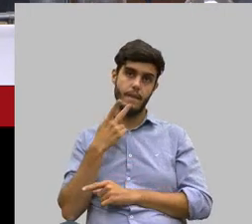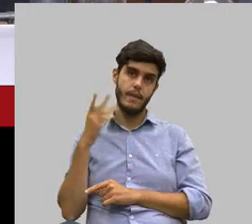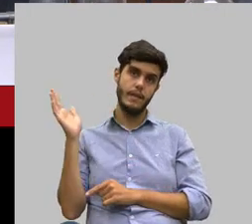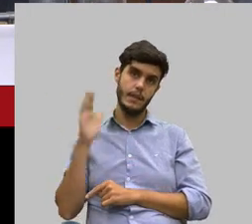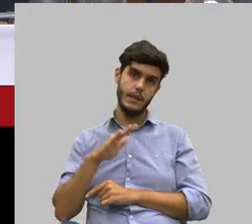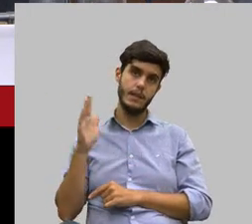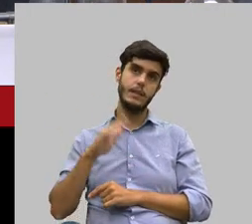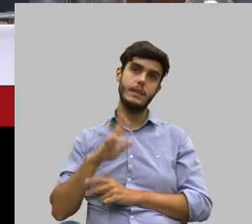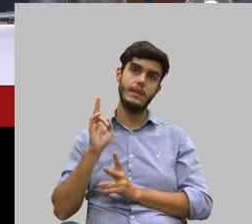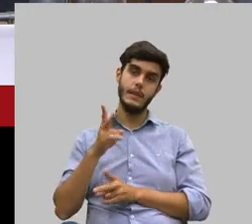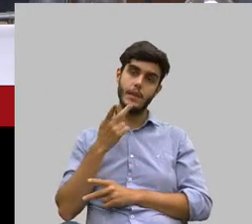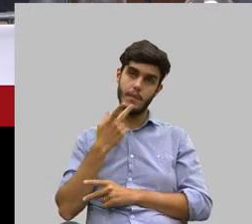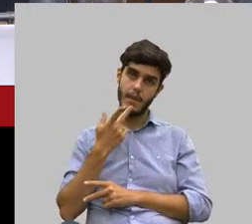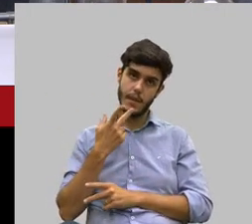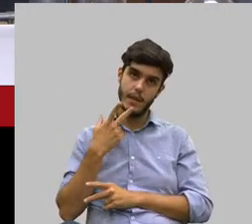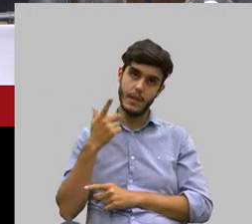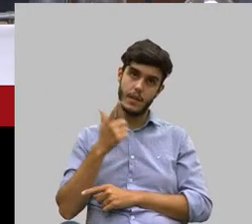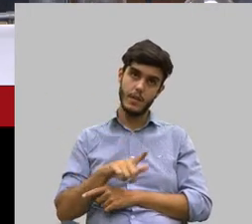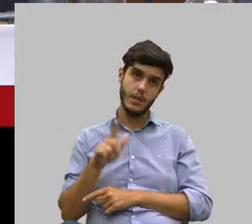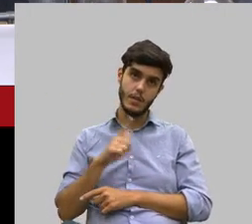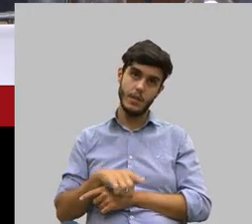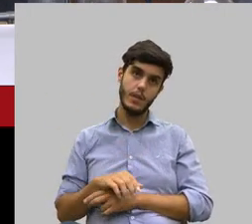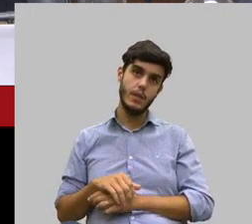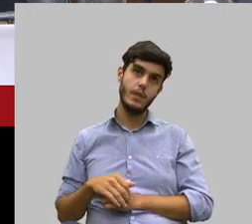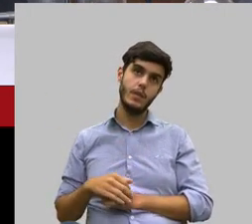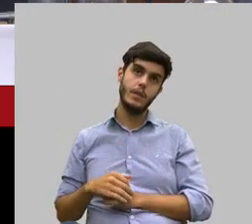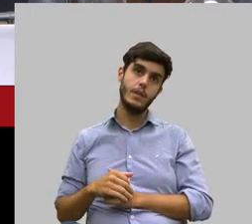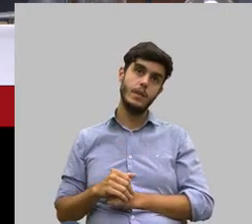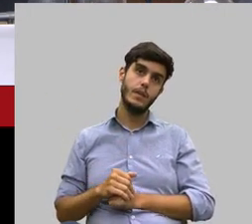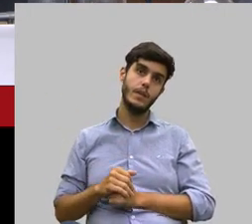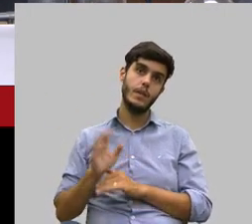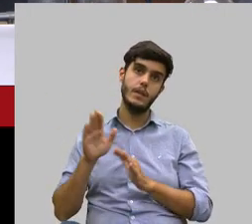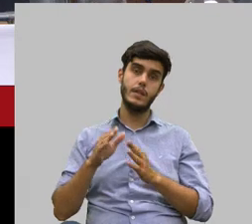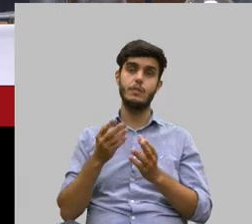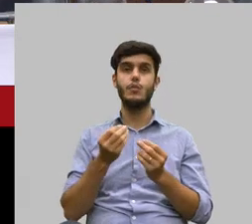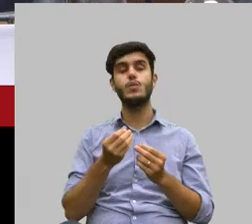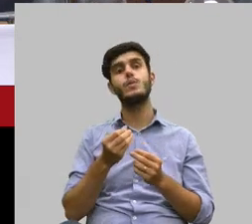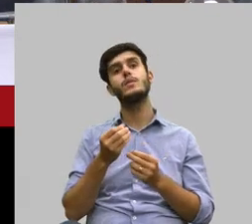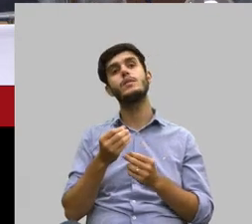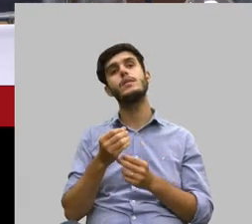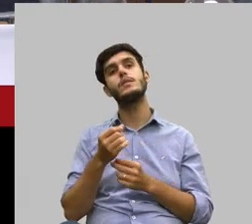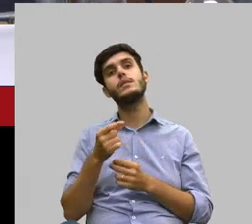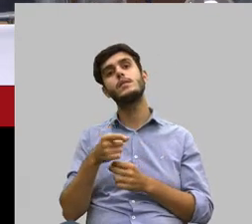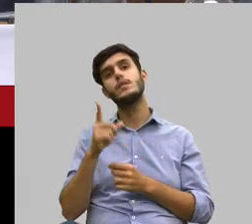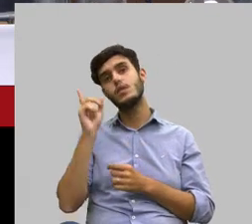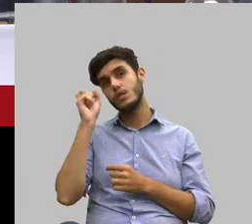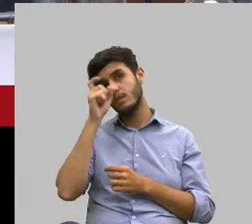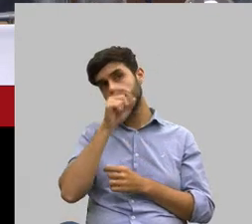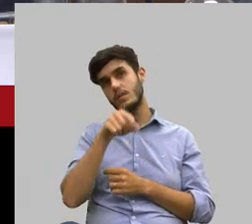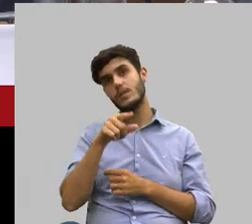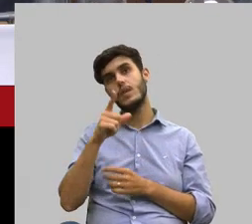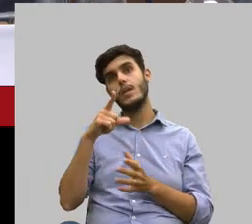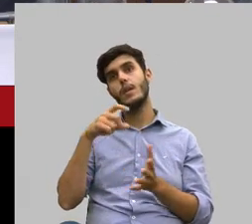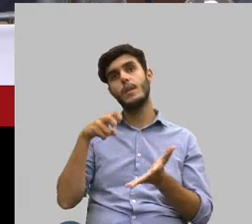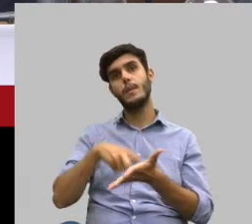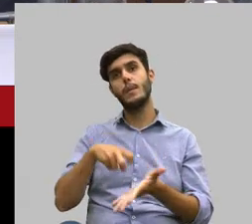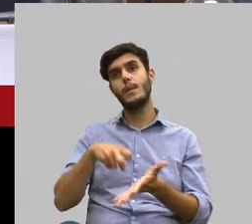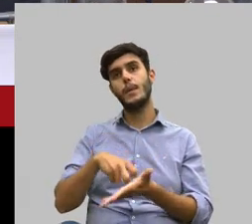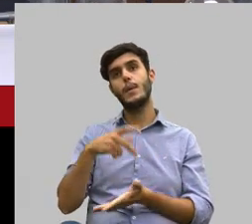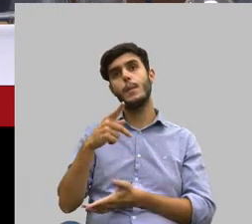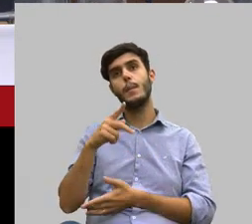várias vezes a palavra diagnóstico é que muitas vezes a dificuldade está na punição do